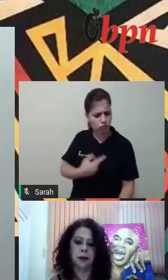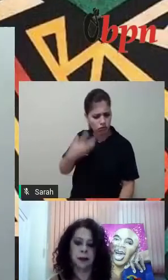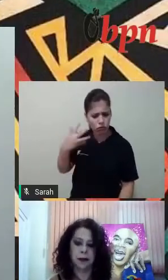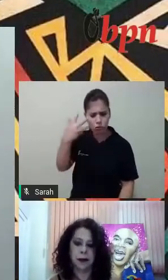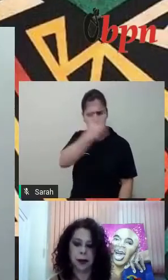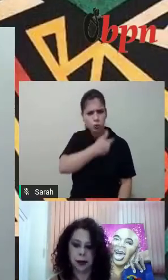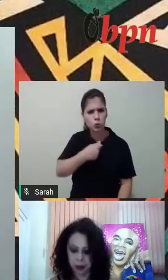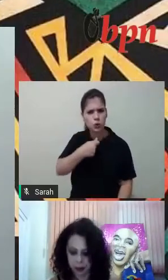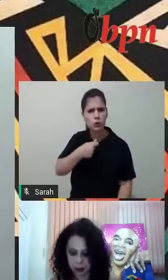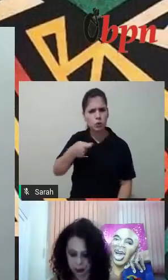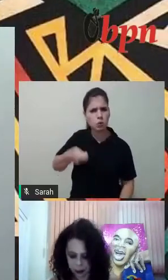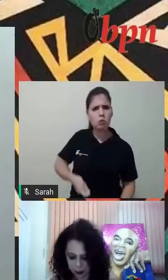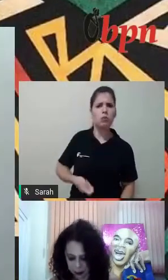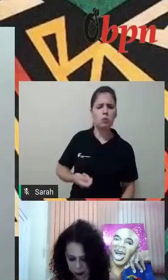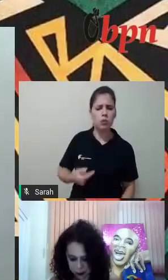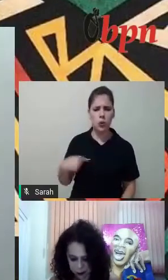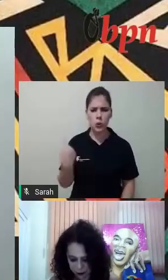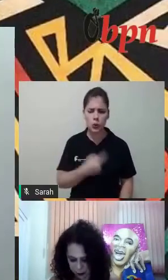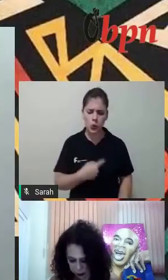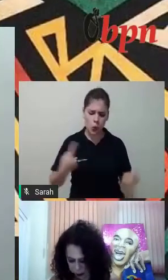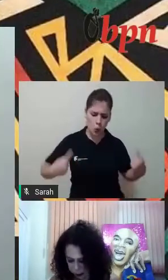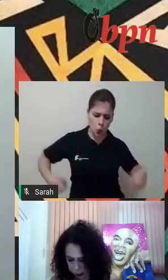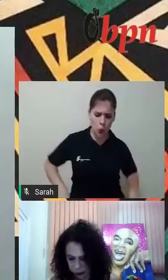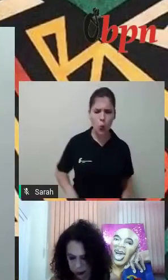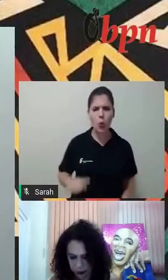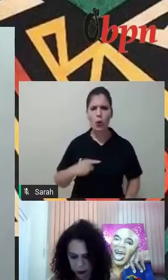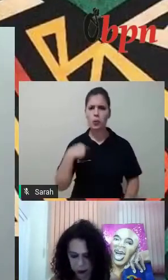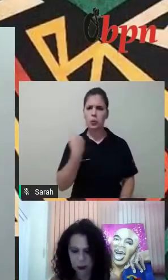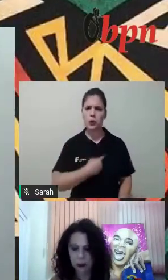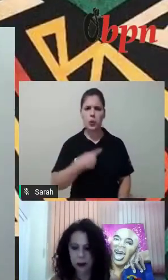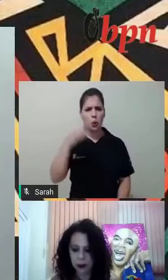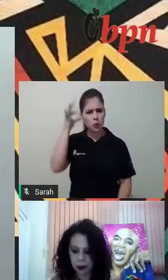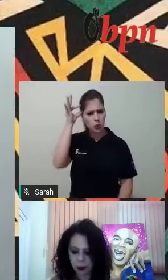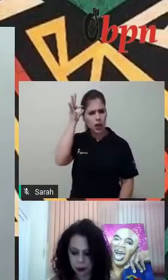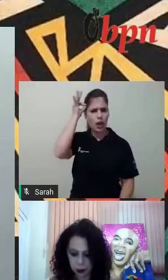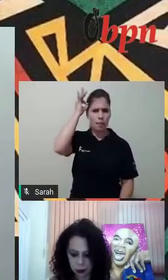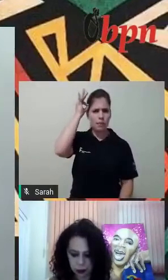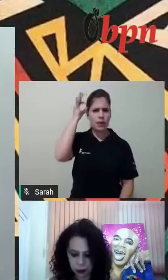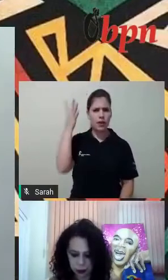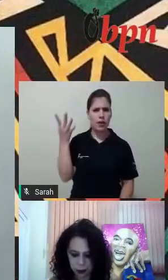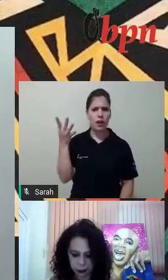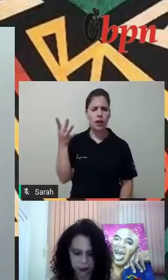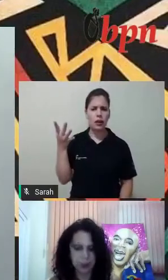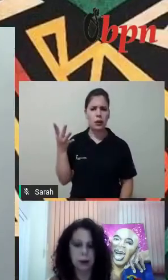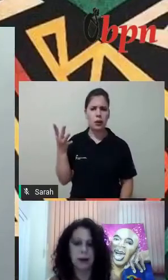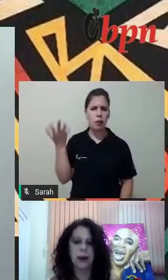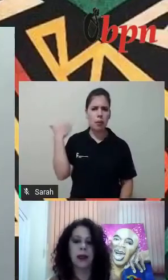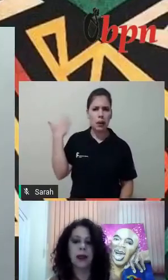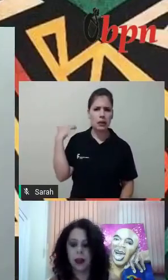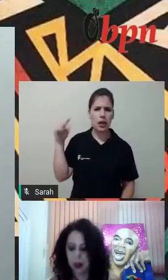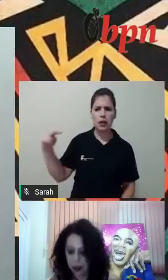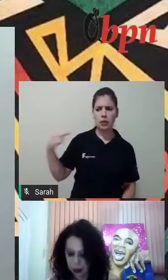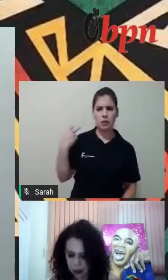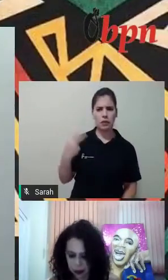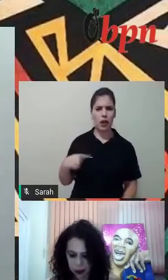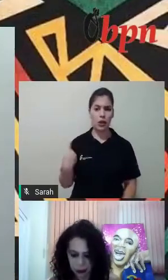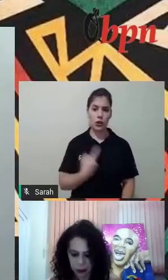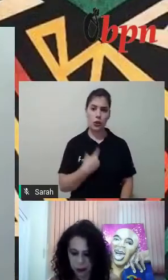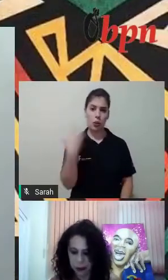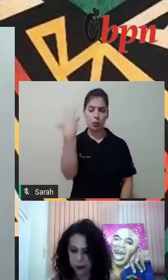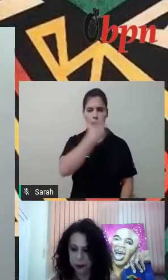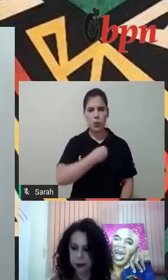nosso corpo, o nosso cabelo, né, nunca foi sinônimo de beleza, nós nunca fomos